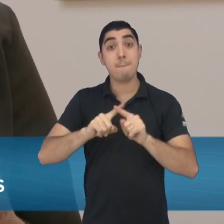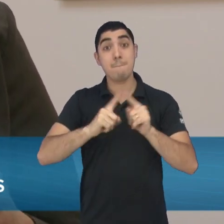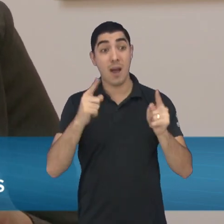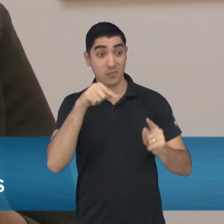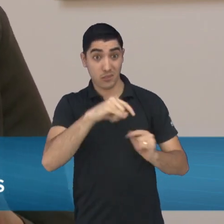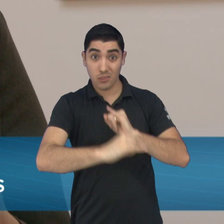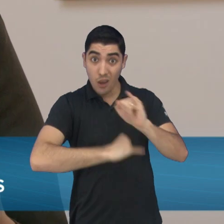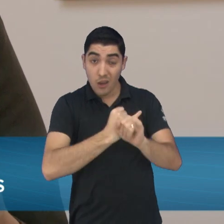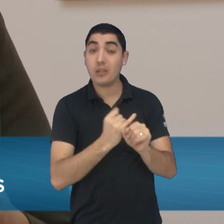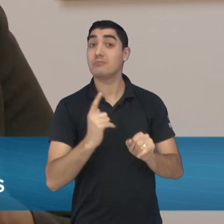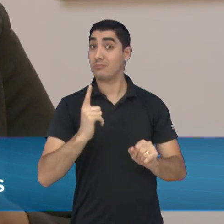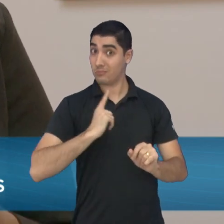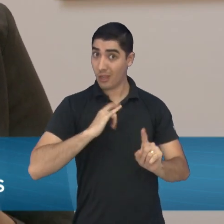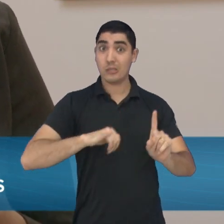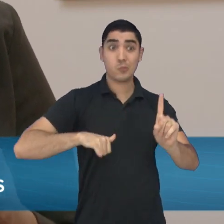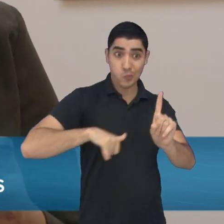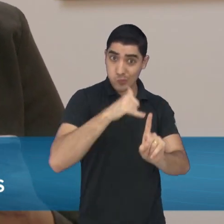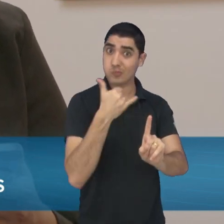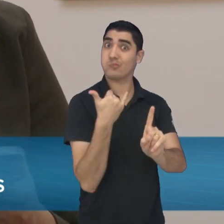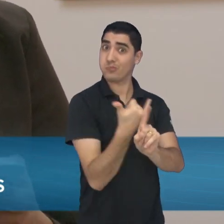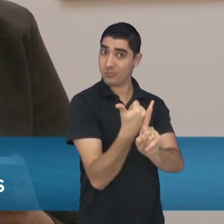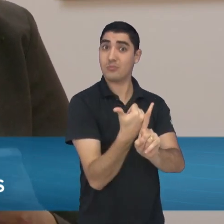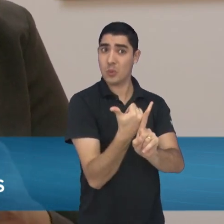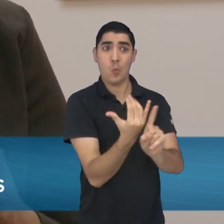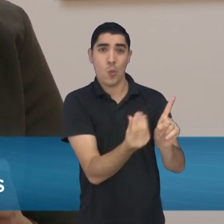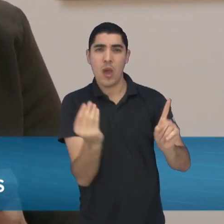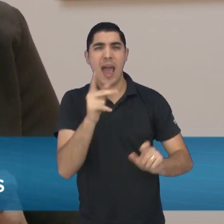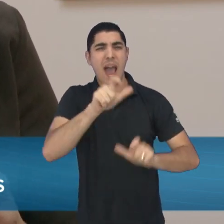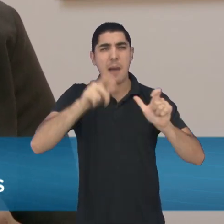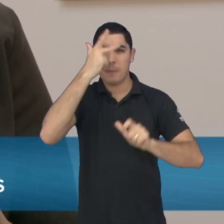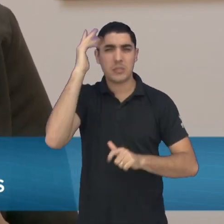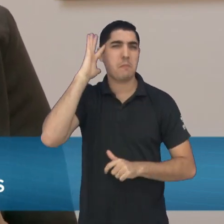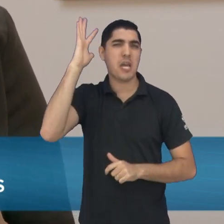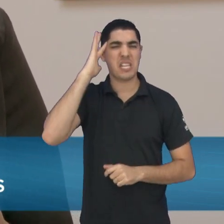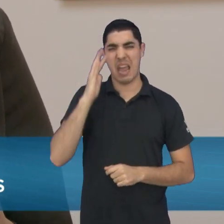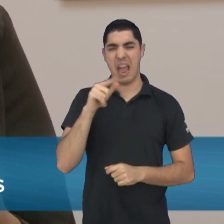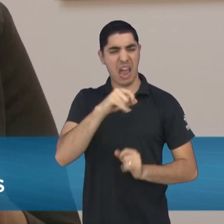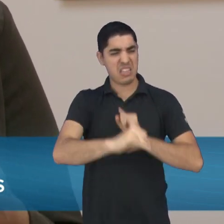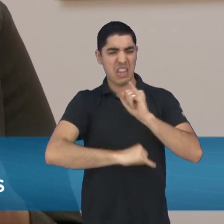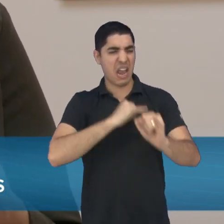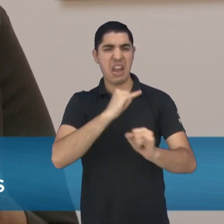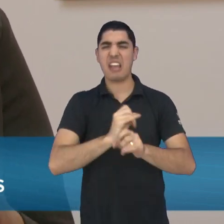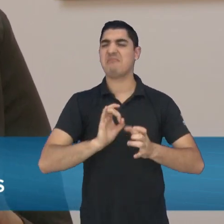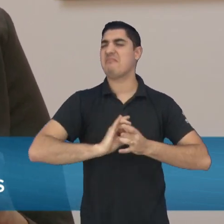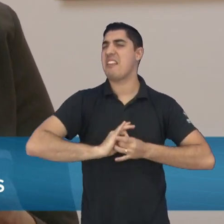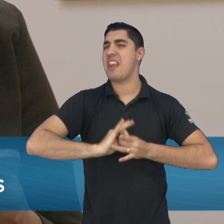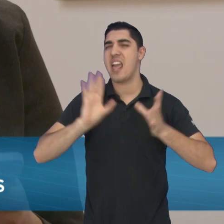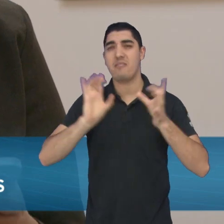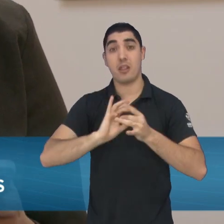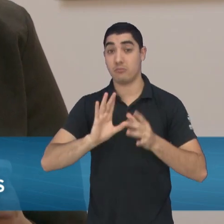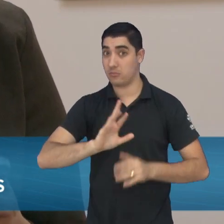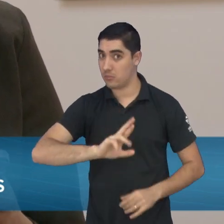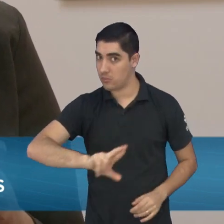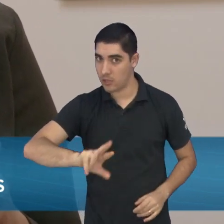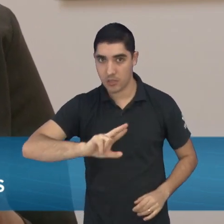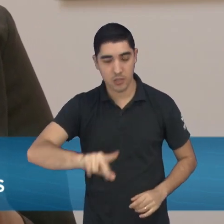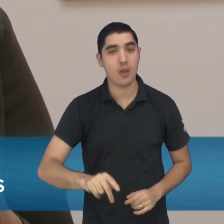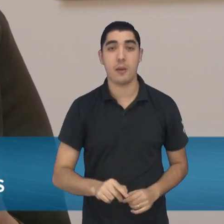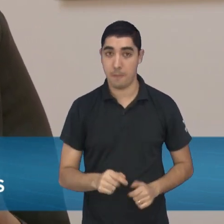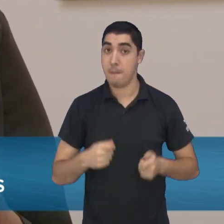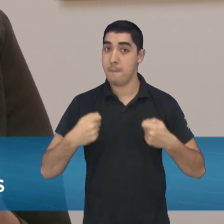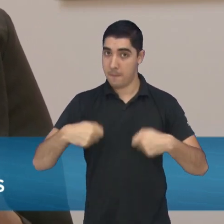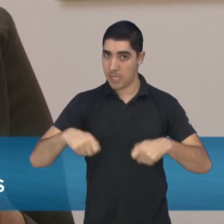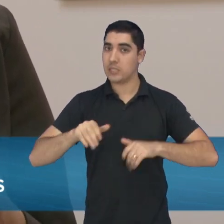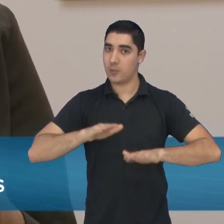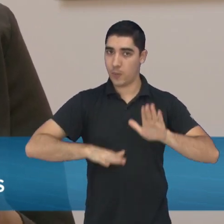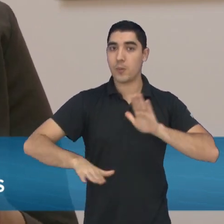muito mais perigoso, porque muitas vezes as pessoas acham que a internet é uma terra sem lei, mas não é. É necessário muito